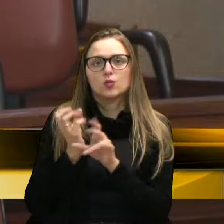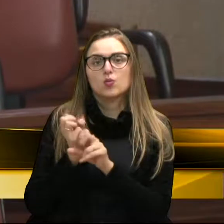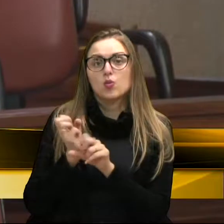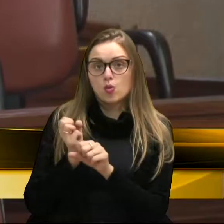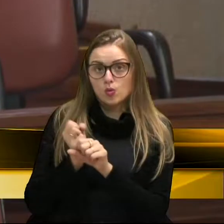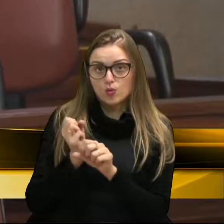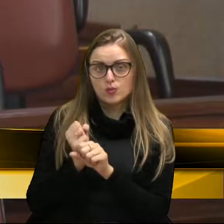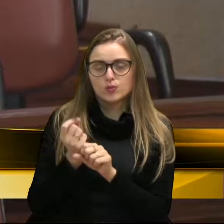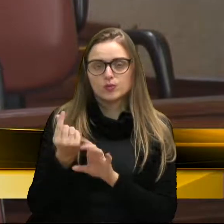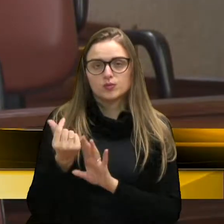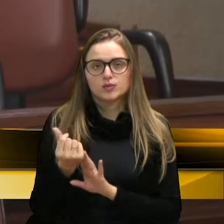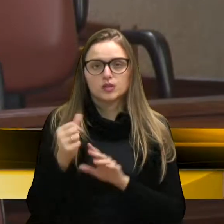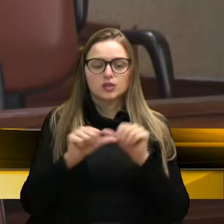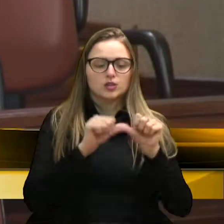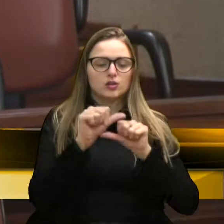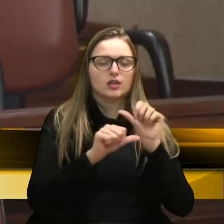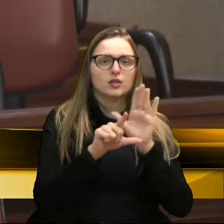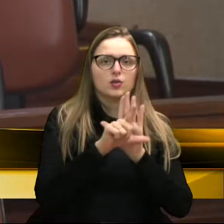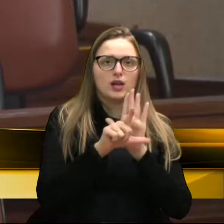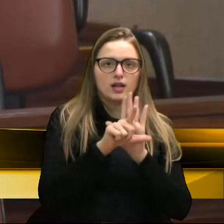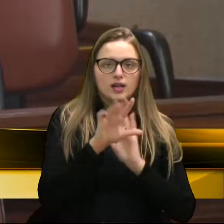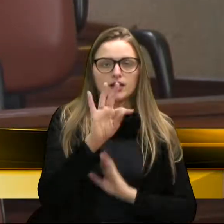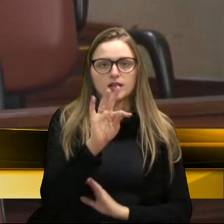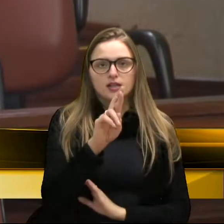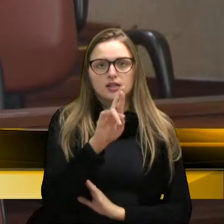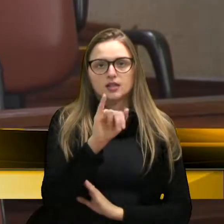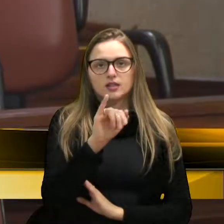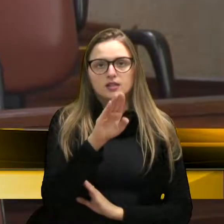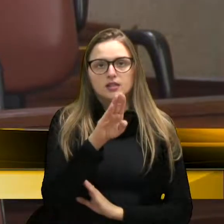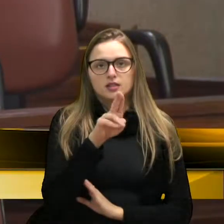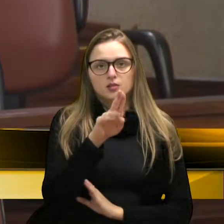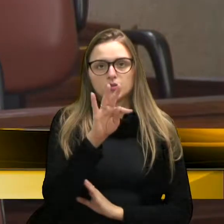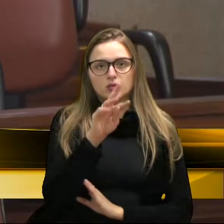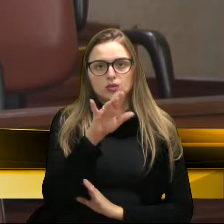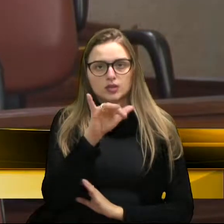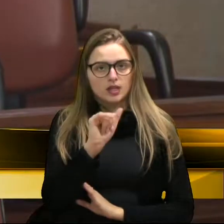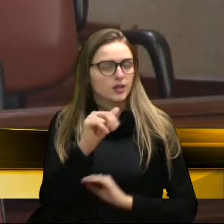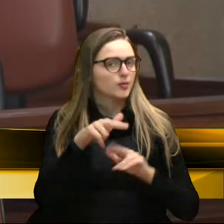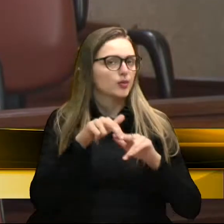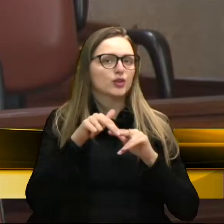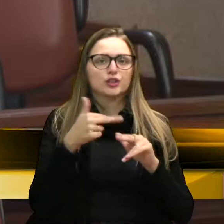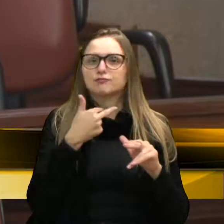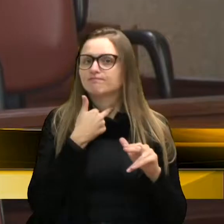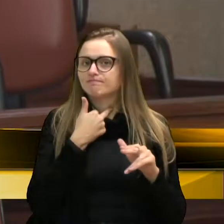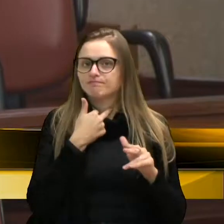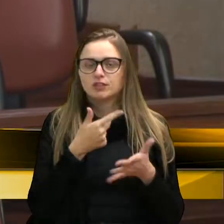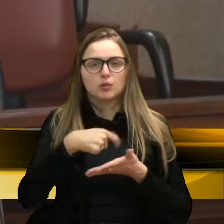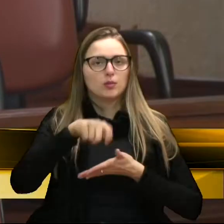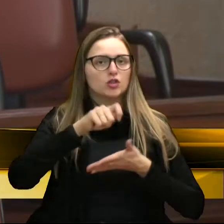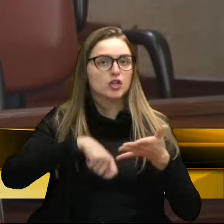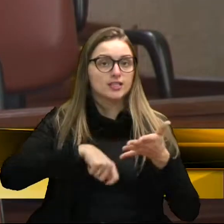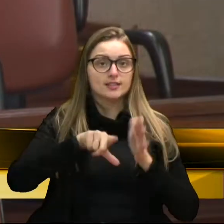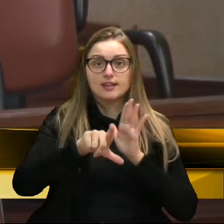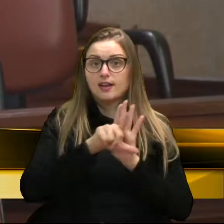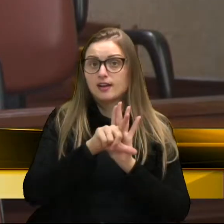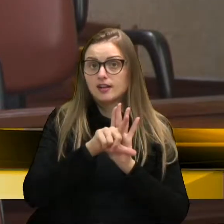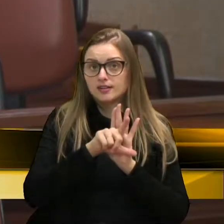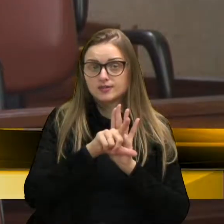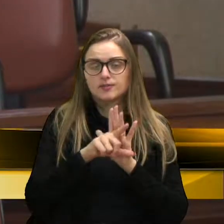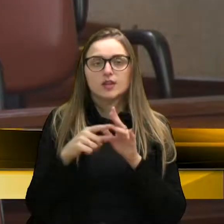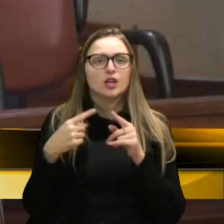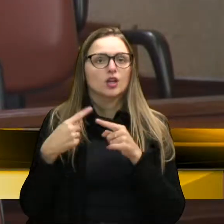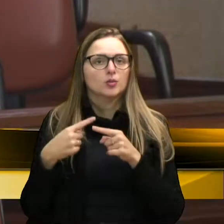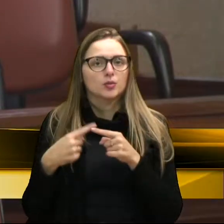as alterações na legislação tributária. Desta forma, não é possível sancionar a lei nesse momento, visto que não